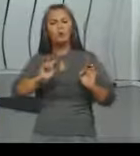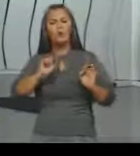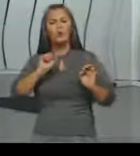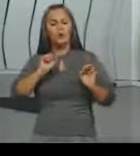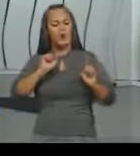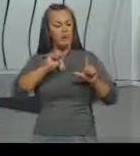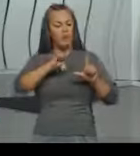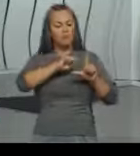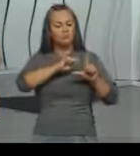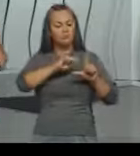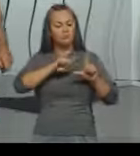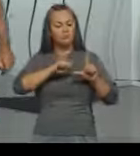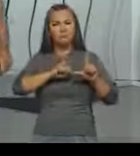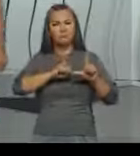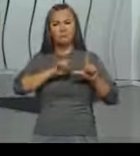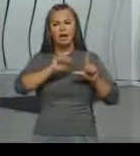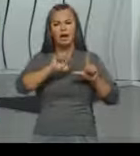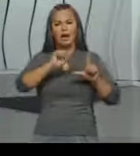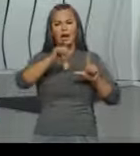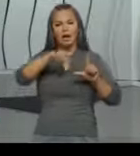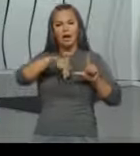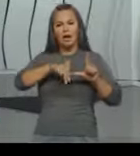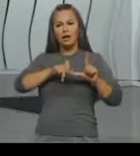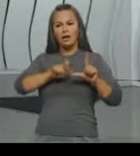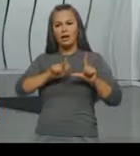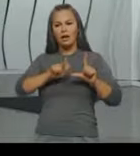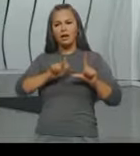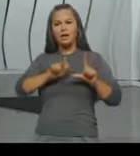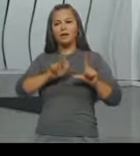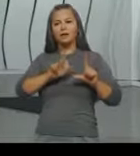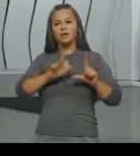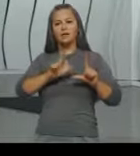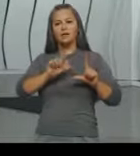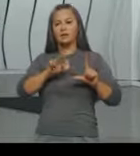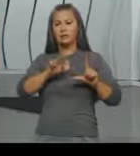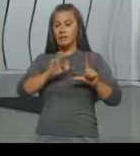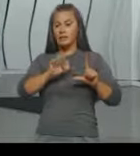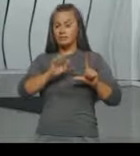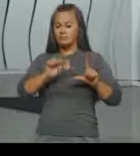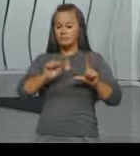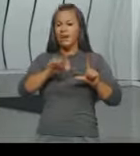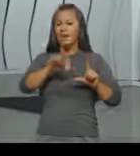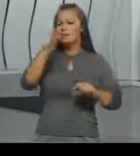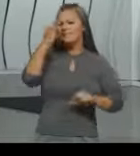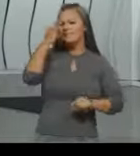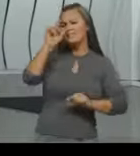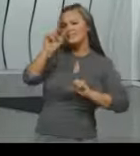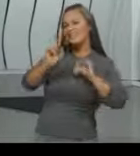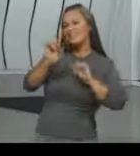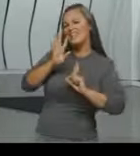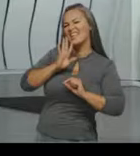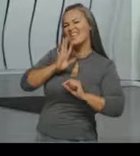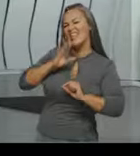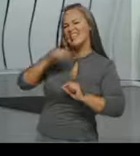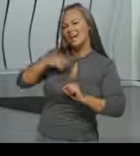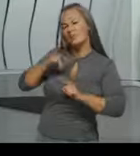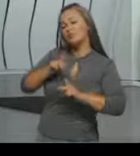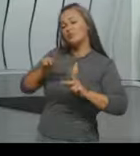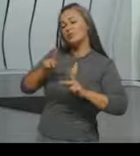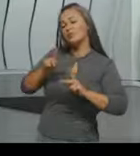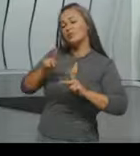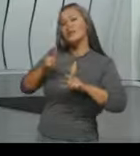angulares. Sabe qual é o bacana de ser professor? A gente aprende cada dia mais. E essa é uma matéria que eu sempre aprendo mais quando